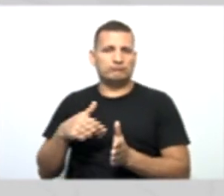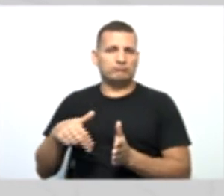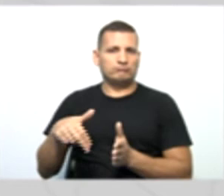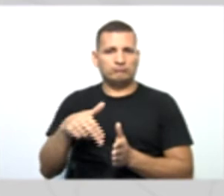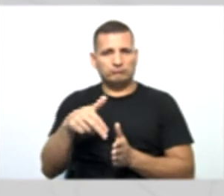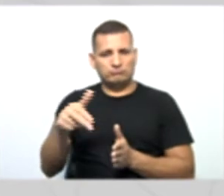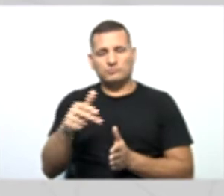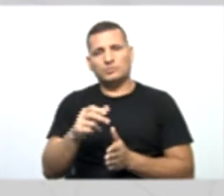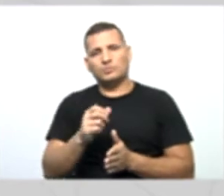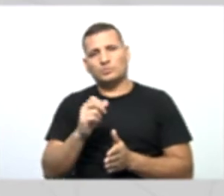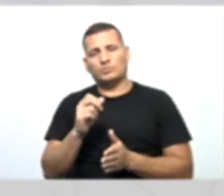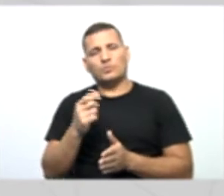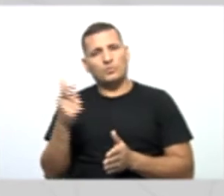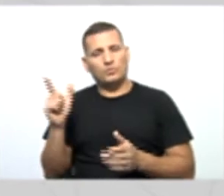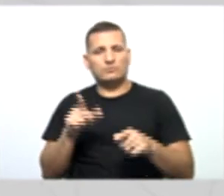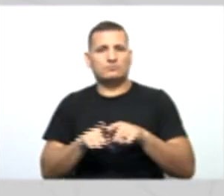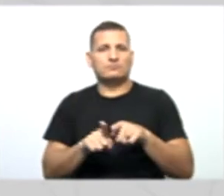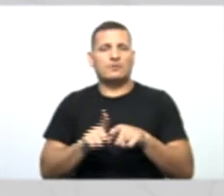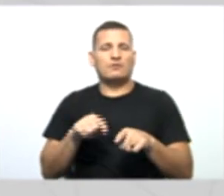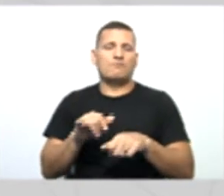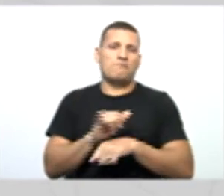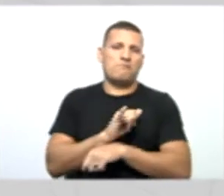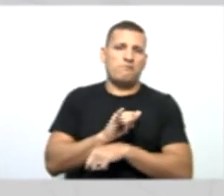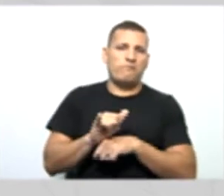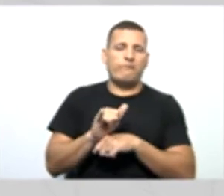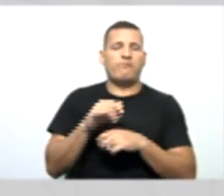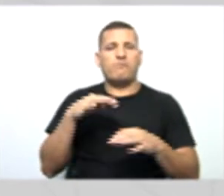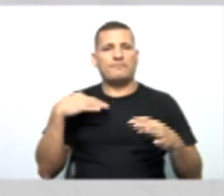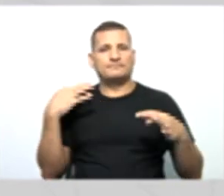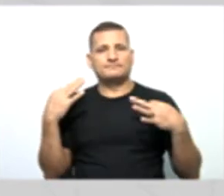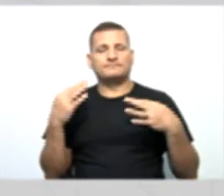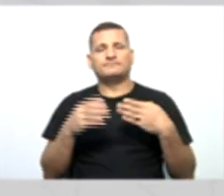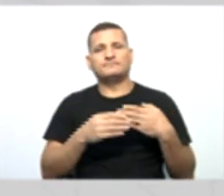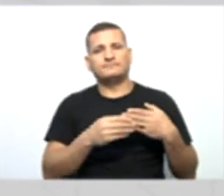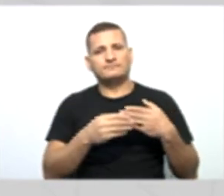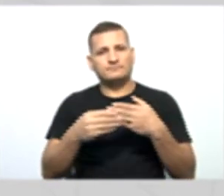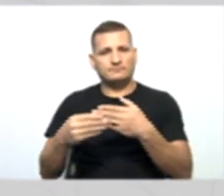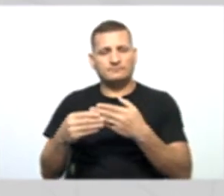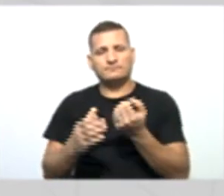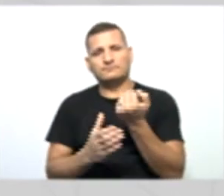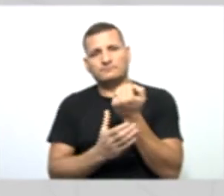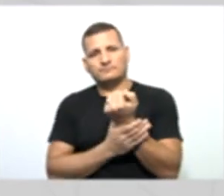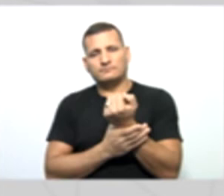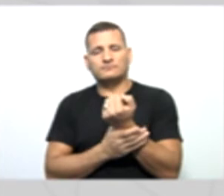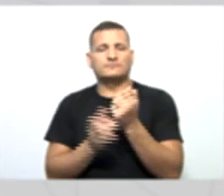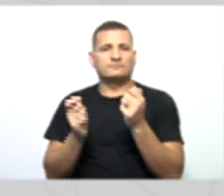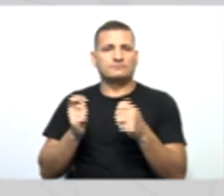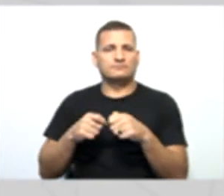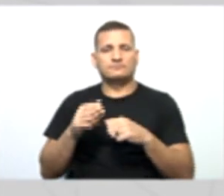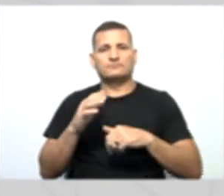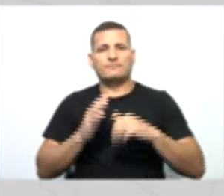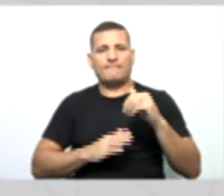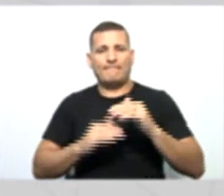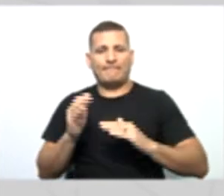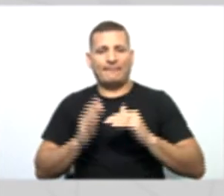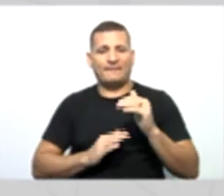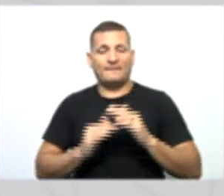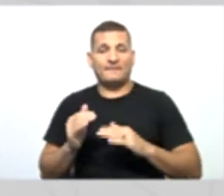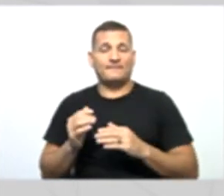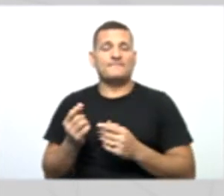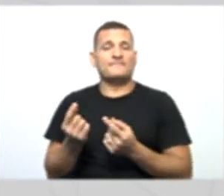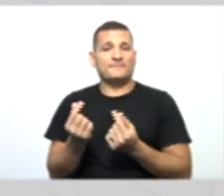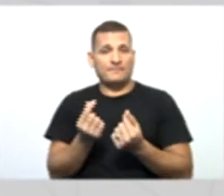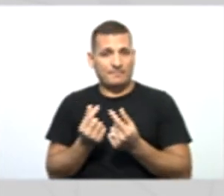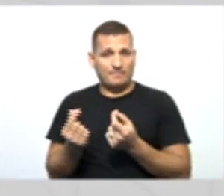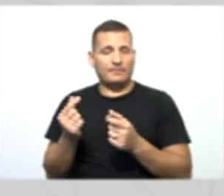Outros benefícios são o marketing turístico, transporte e segurança dos turistas, capacitação profissional e financeira para os